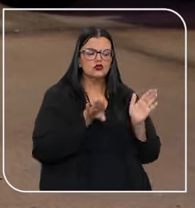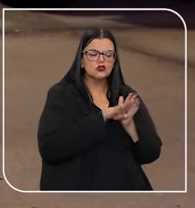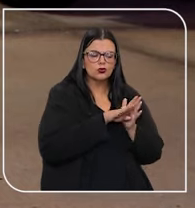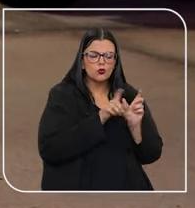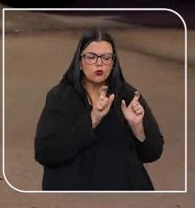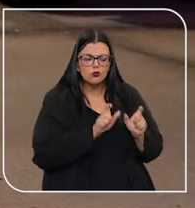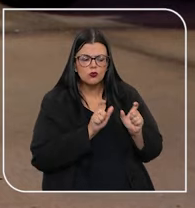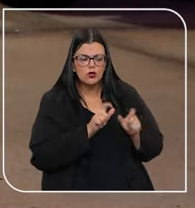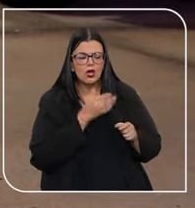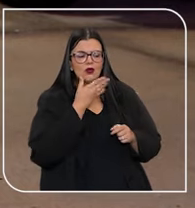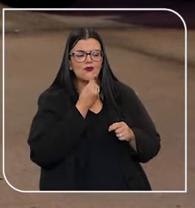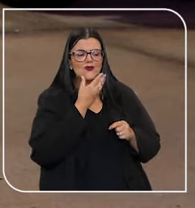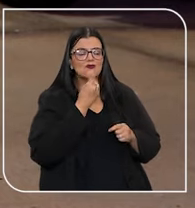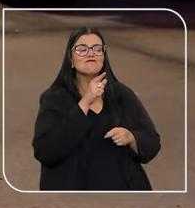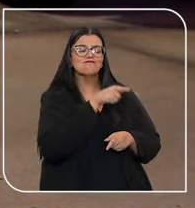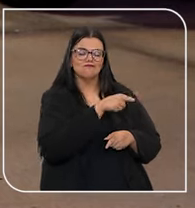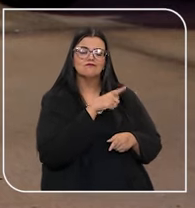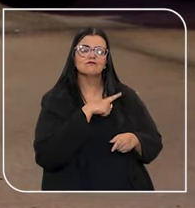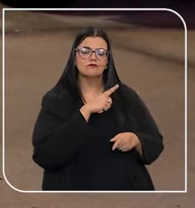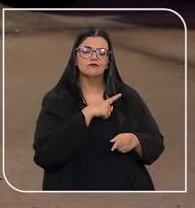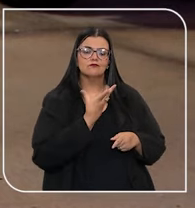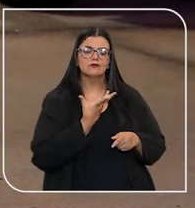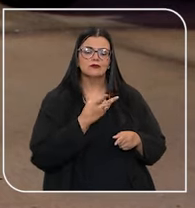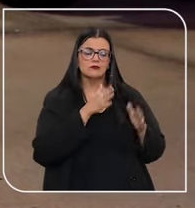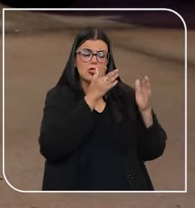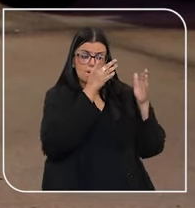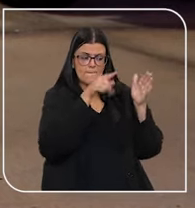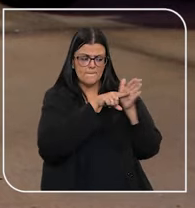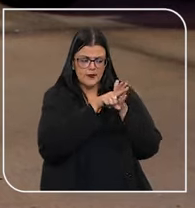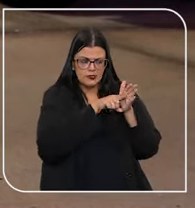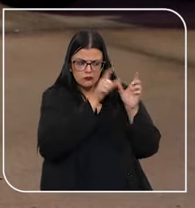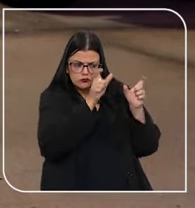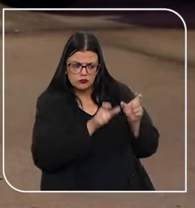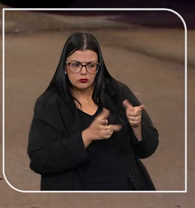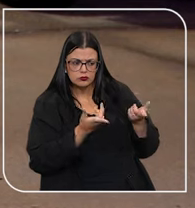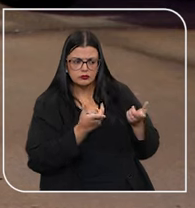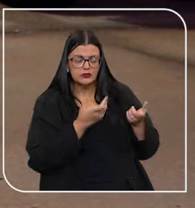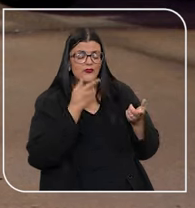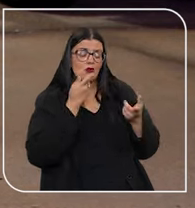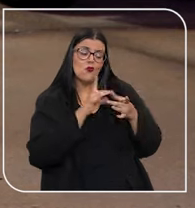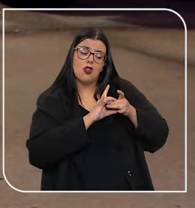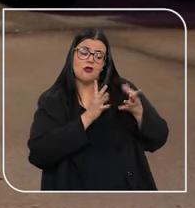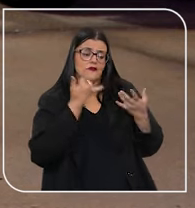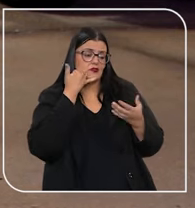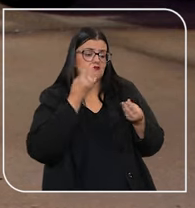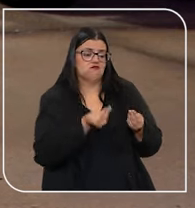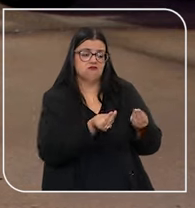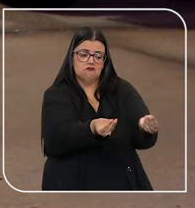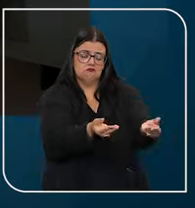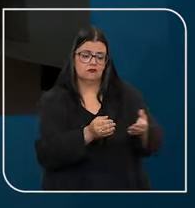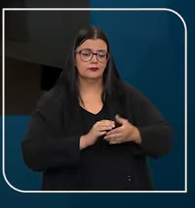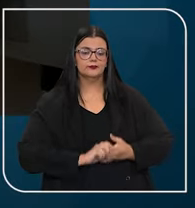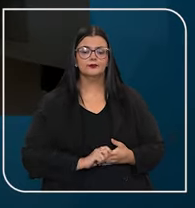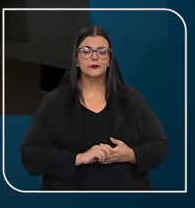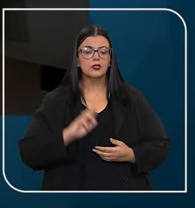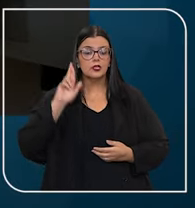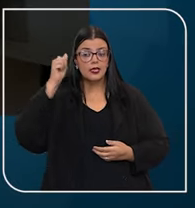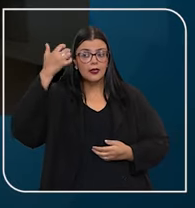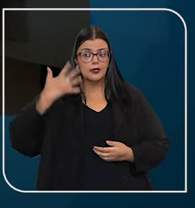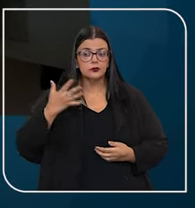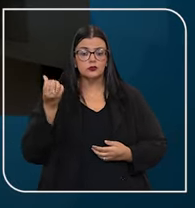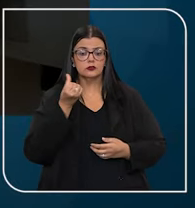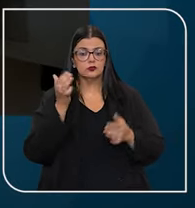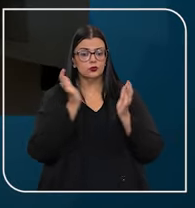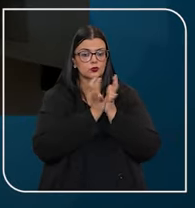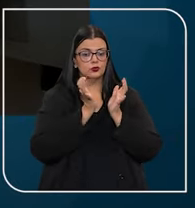chegando lá encontraram um indivíduo que após passar por busca pessoal teria permitido o acesso ao aparelho de acordo com o relator